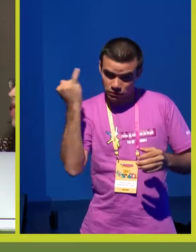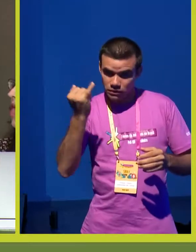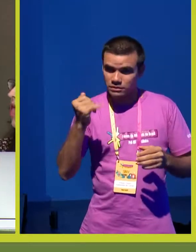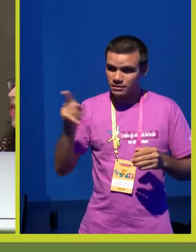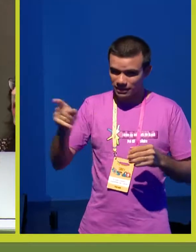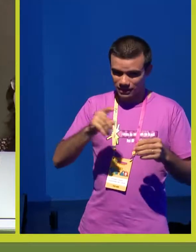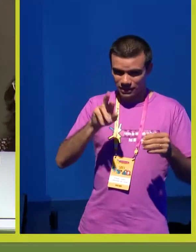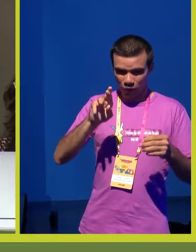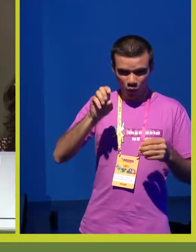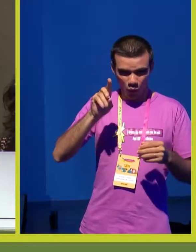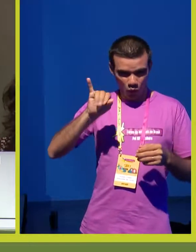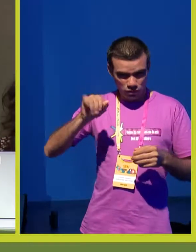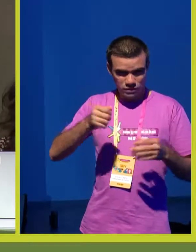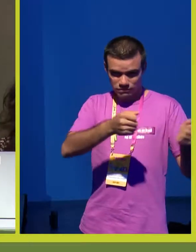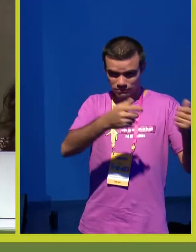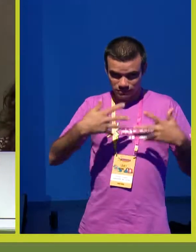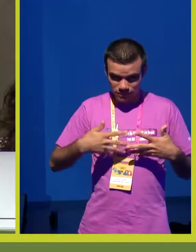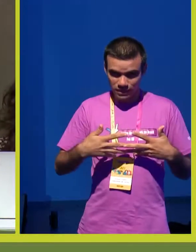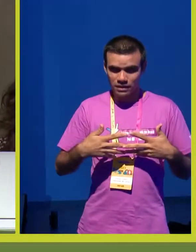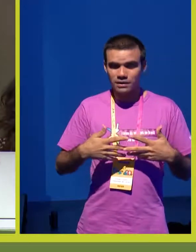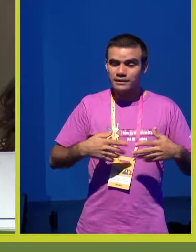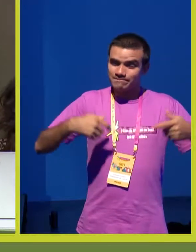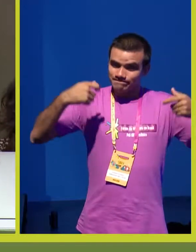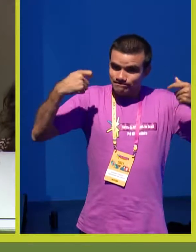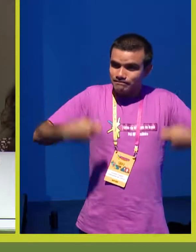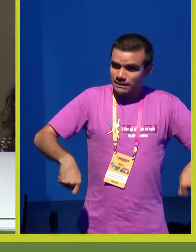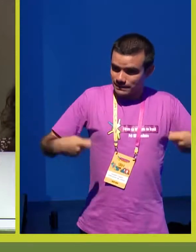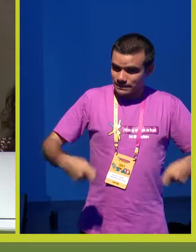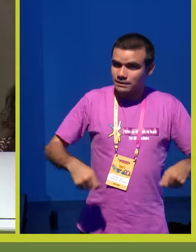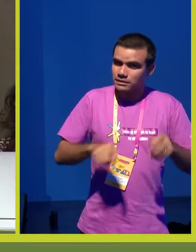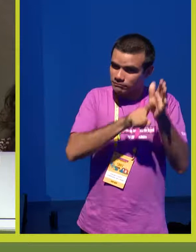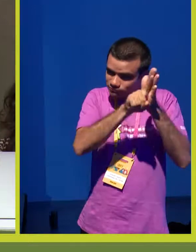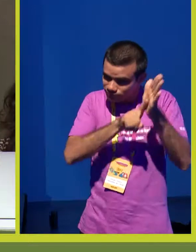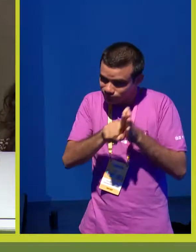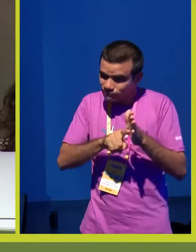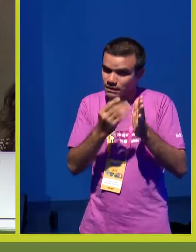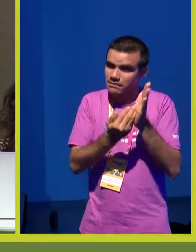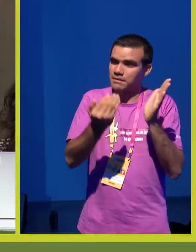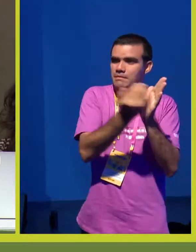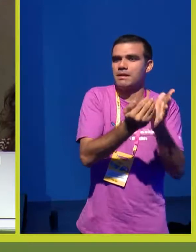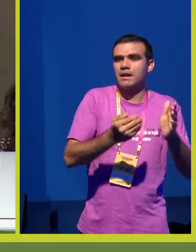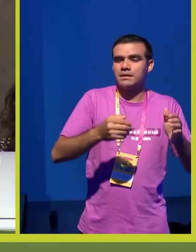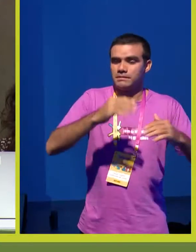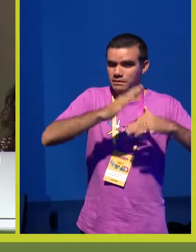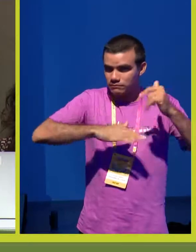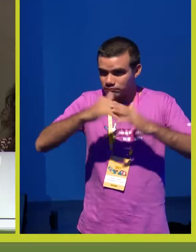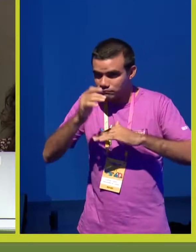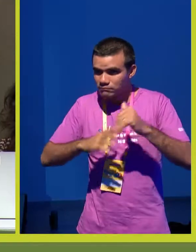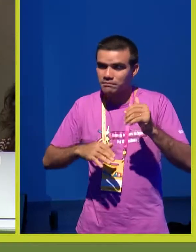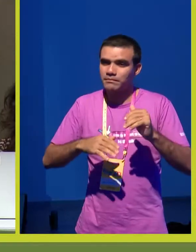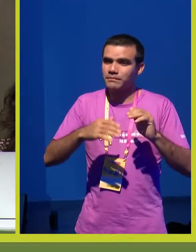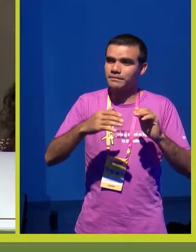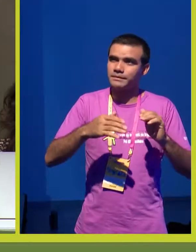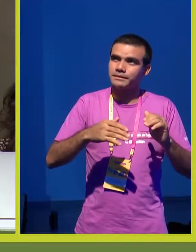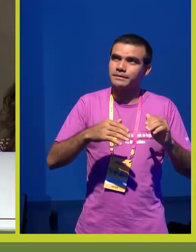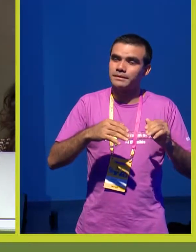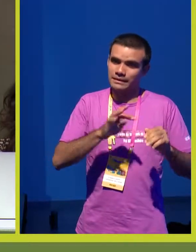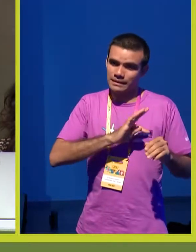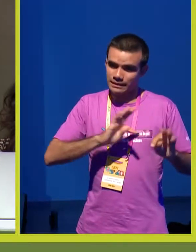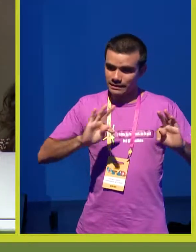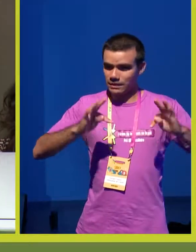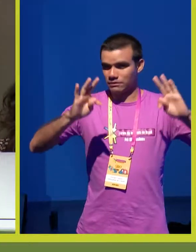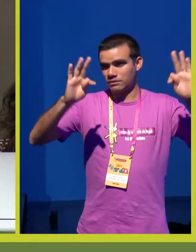ouvido, doutor Rodrigo, sobre a necessidade de uma apuração melhor e das boas práticas em relação à utilização dessas